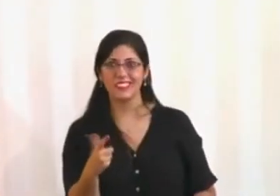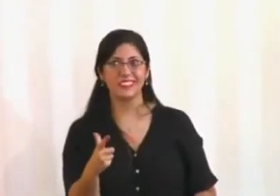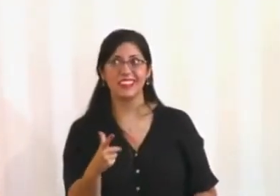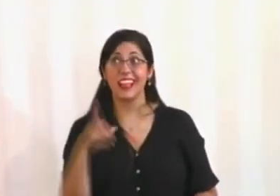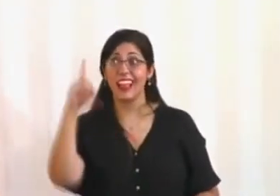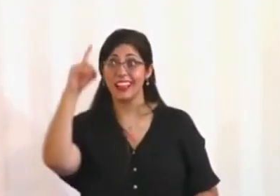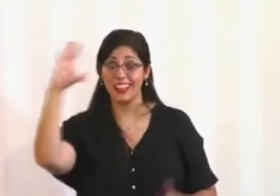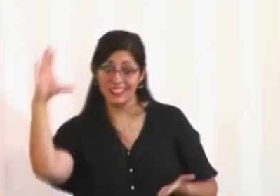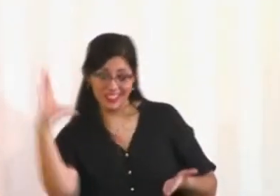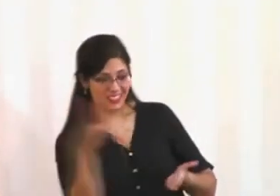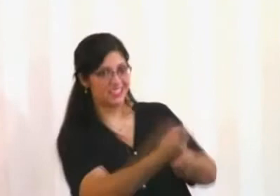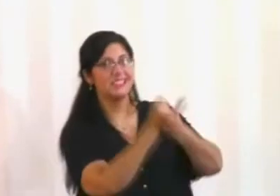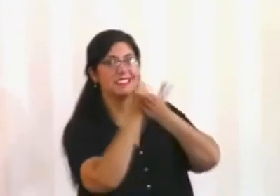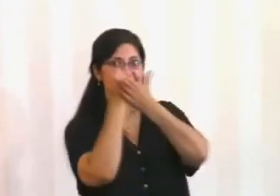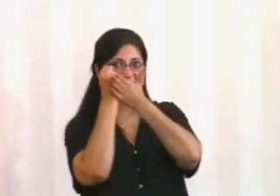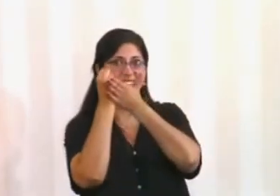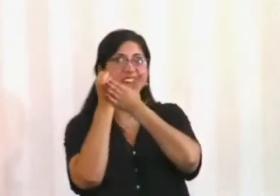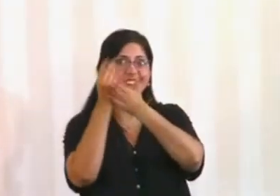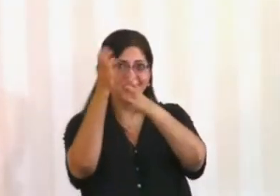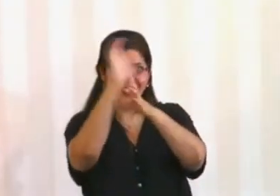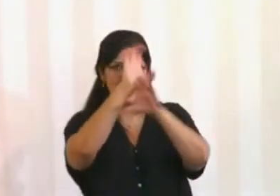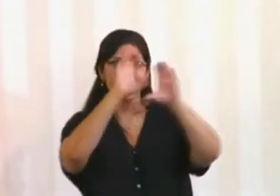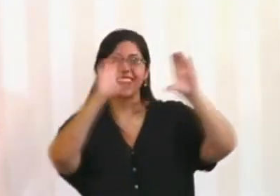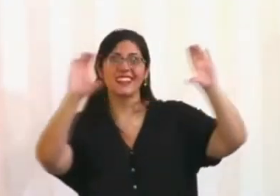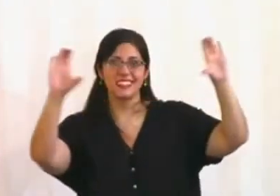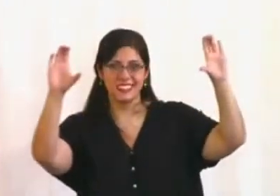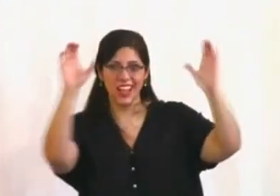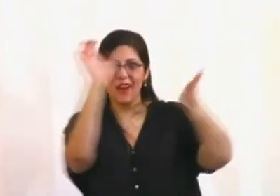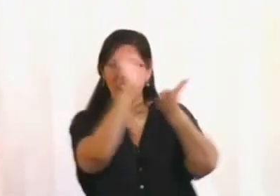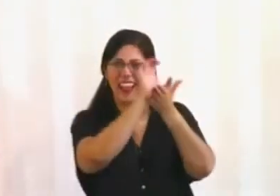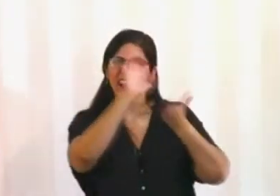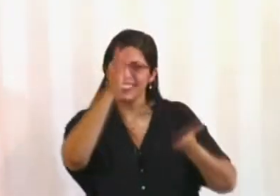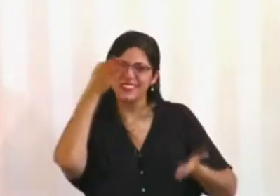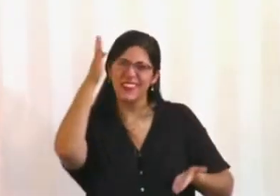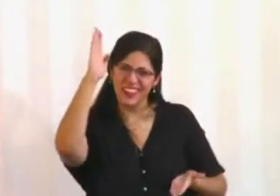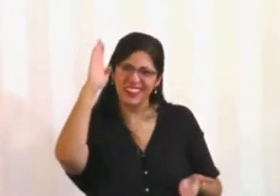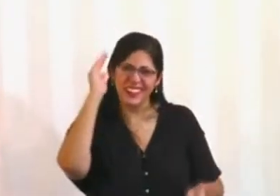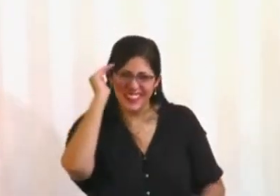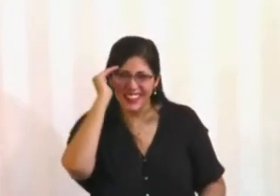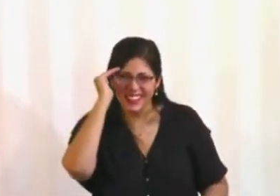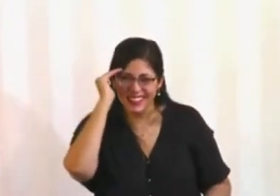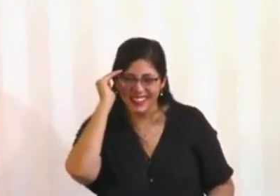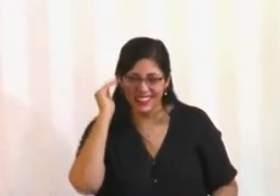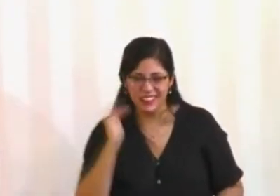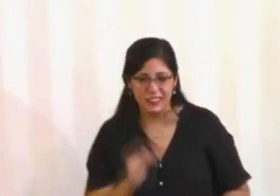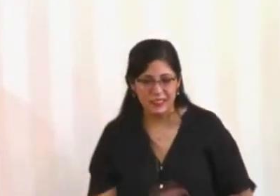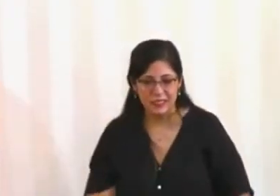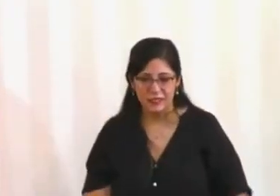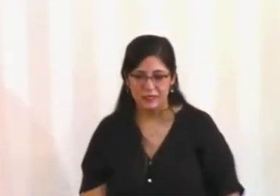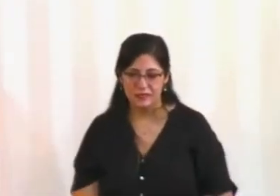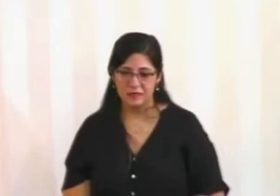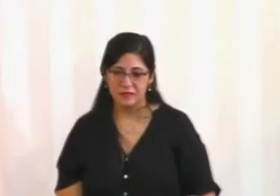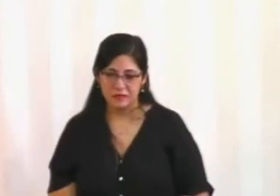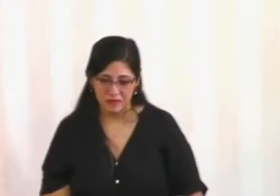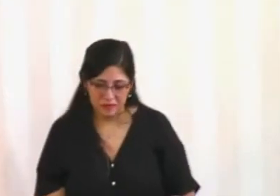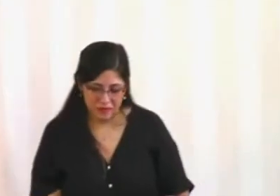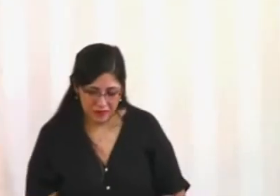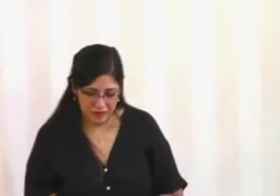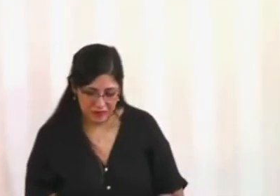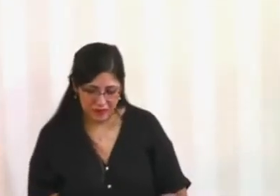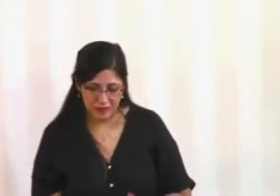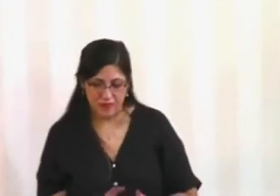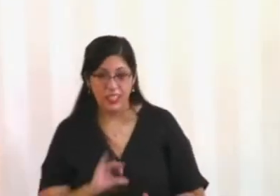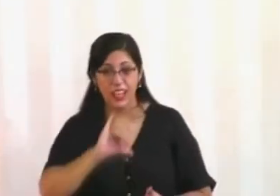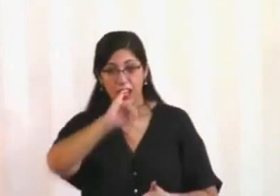tomou. Você verá isso capítulos adiante, depois da sua escolha ali, da maneira que ele